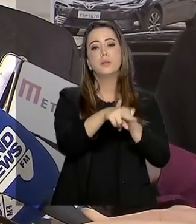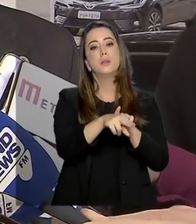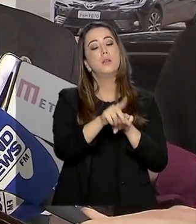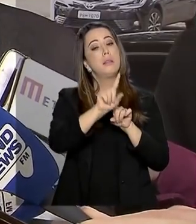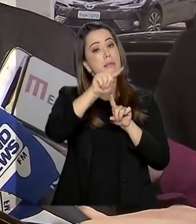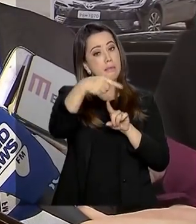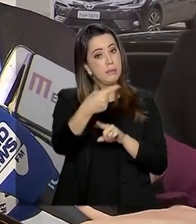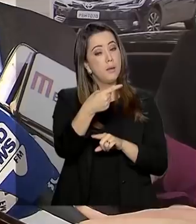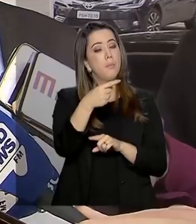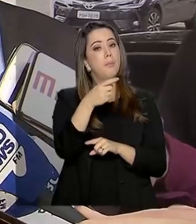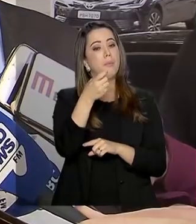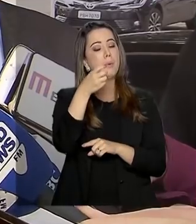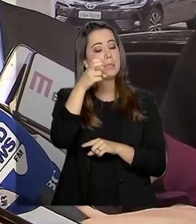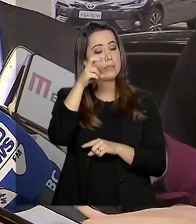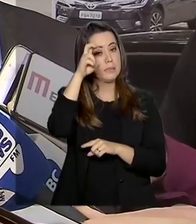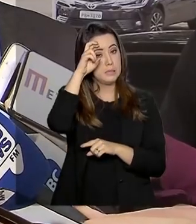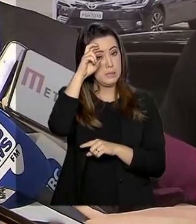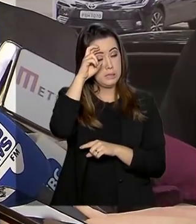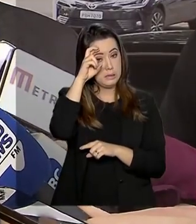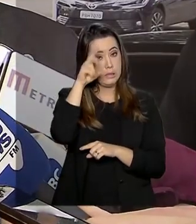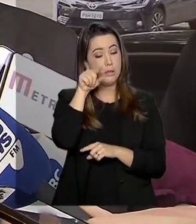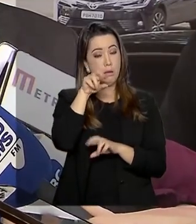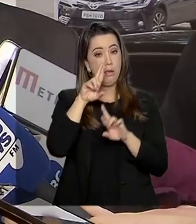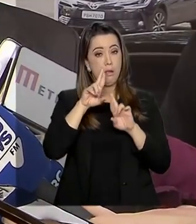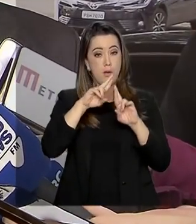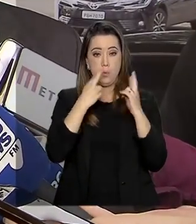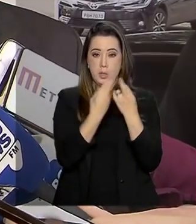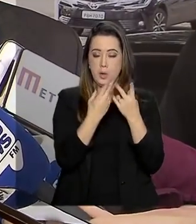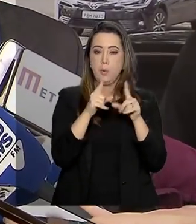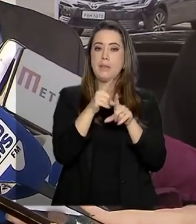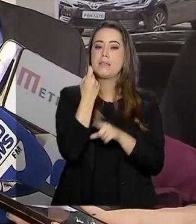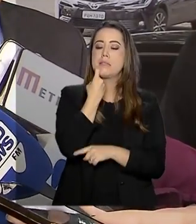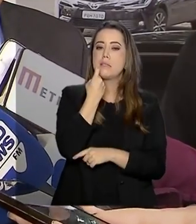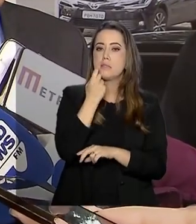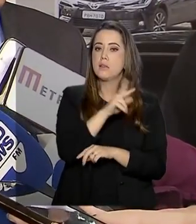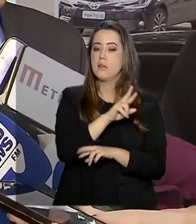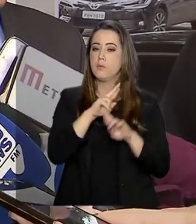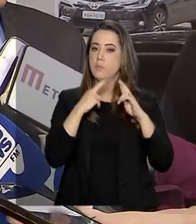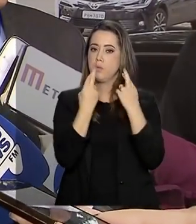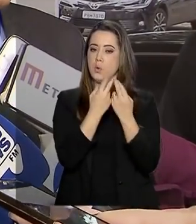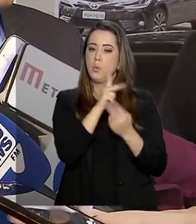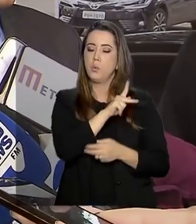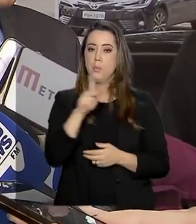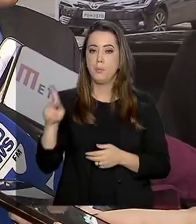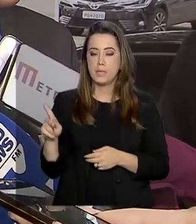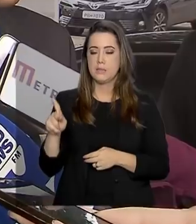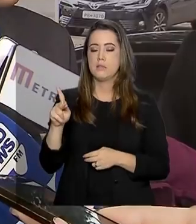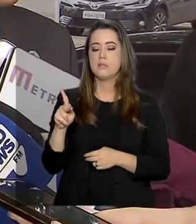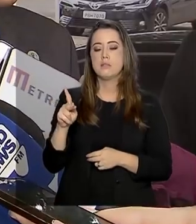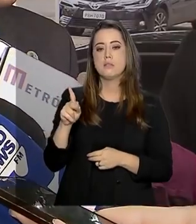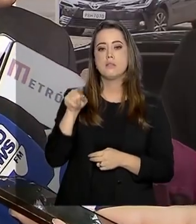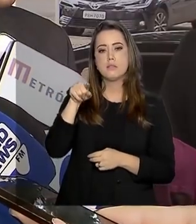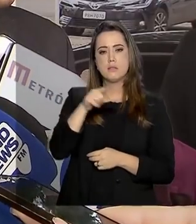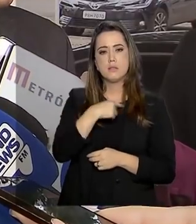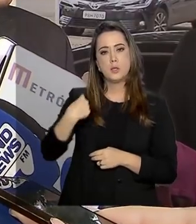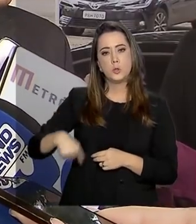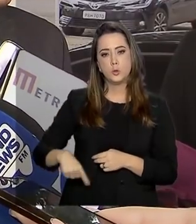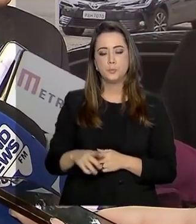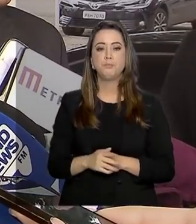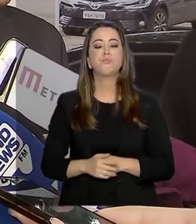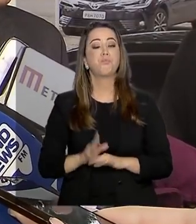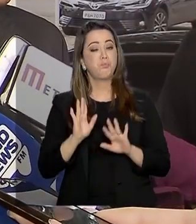sexta o presidente lá, o Xi Jinping, vai me receber e eu vou entregar uma carta do presidente pra ele. A gente retorna